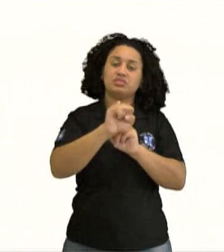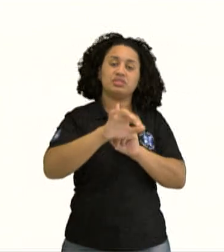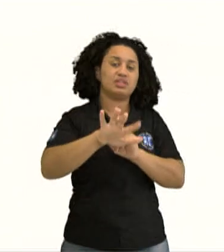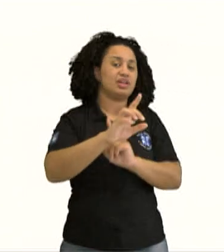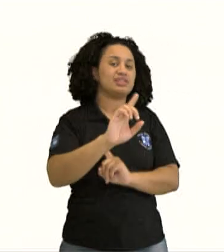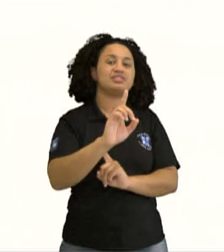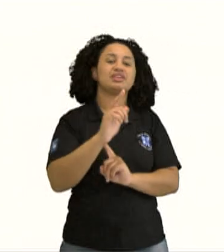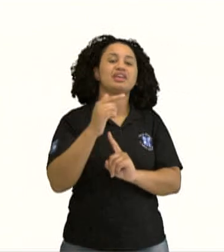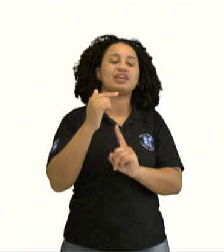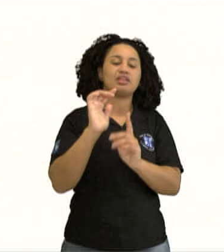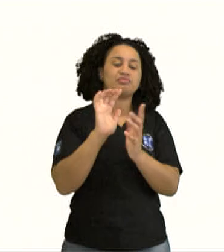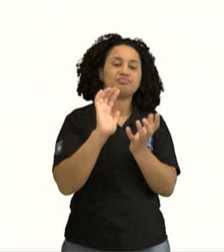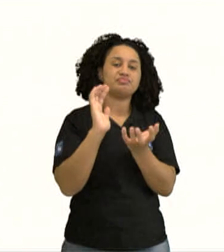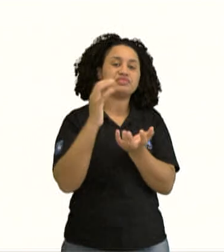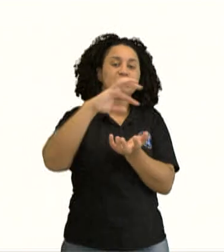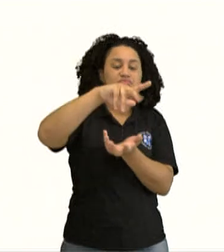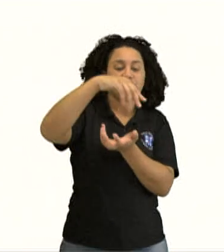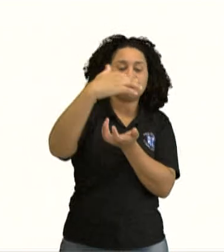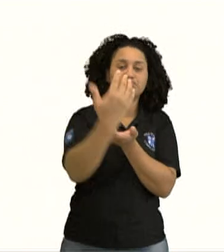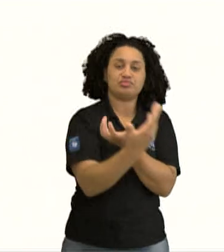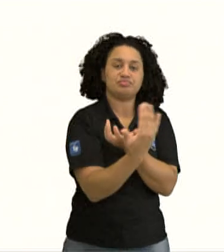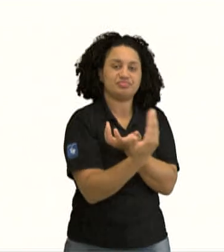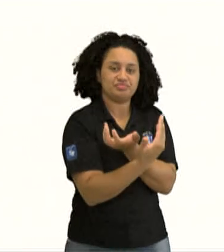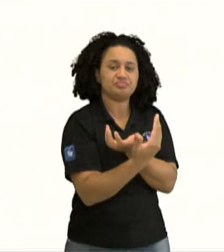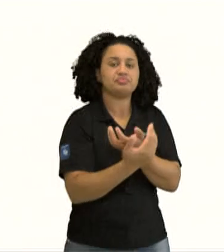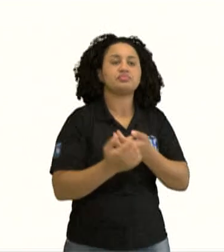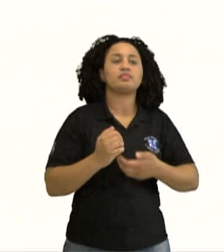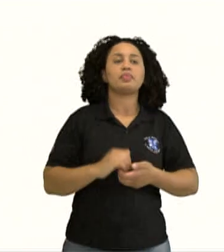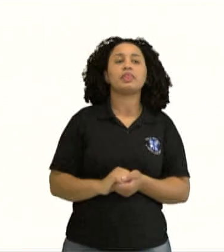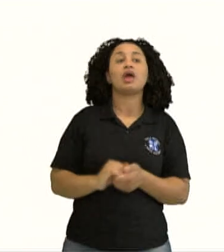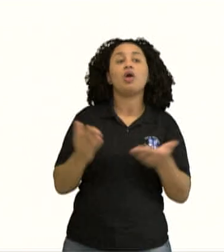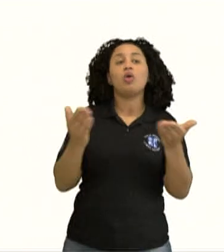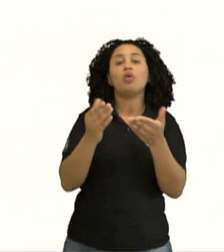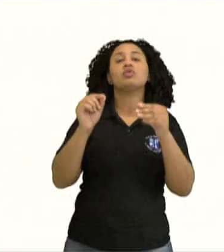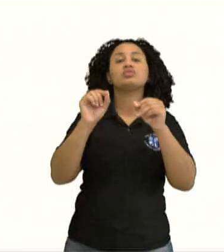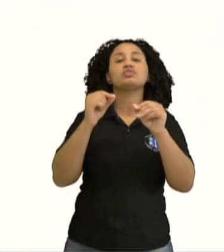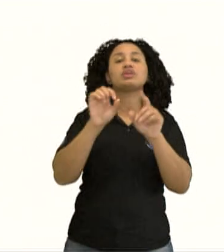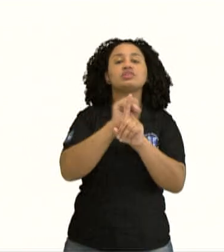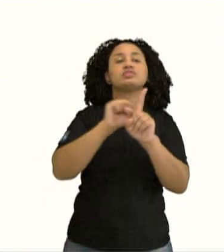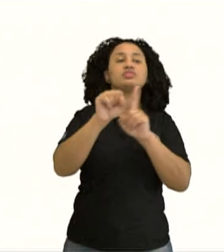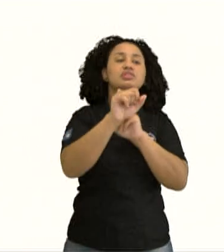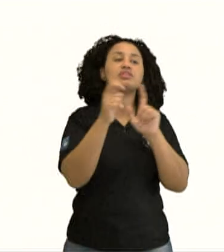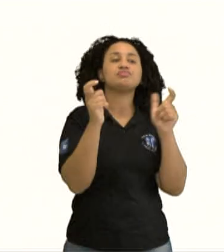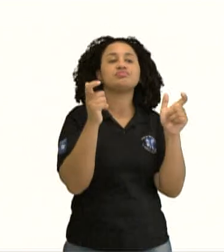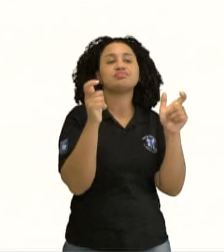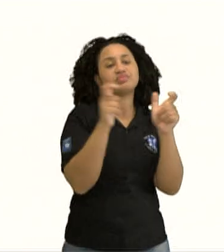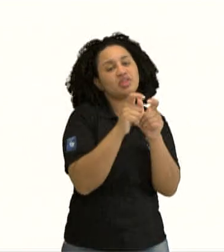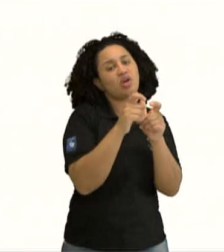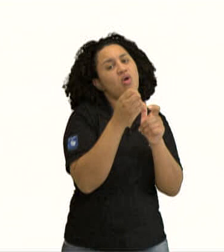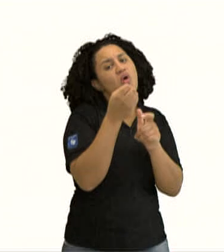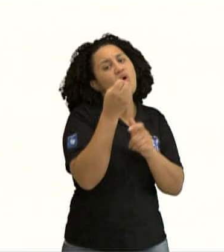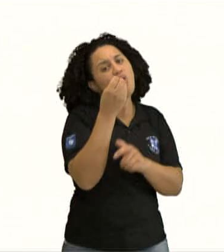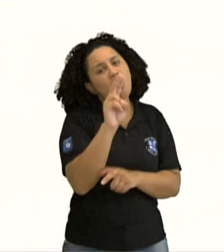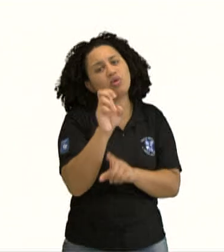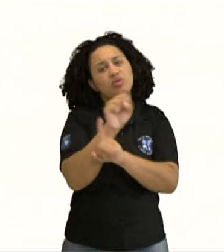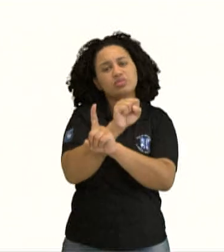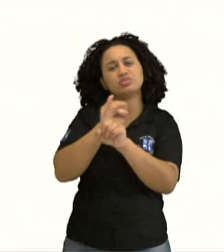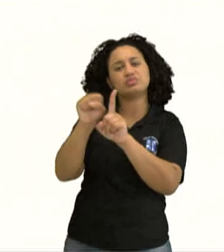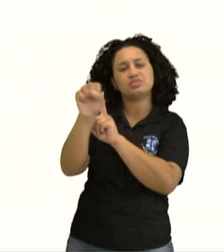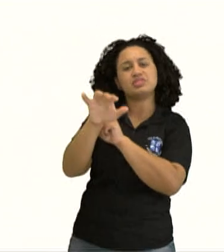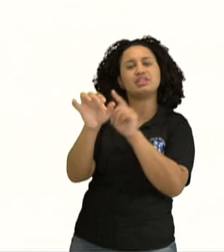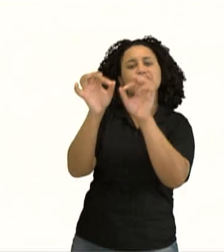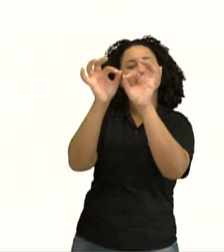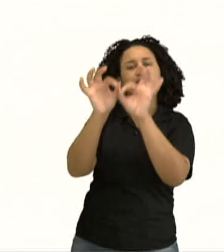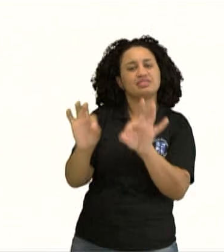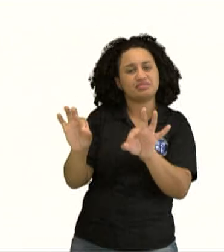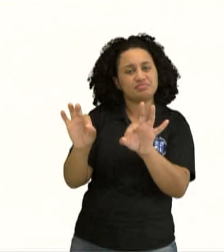ocidentais, que hoje os cientistas denominam de sociedades de pequena escala, ou ainda de sociedades simples. Esse